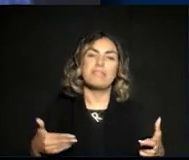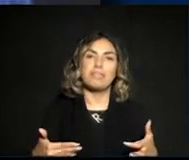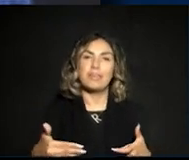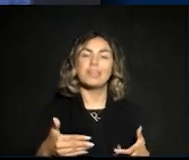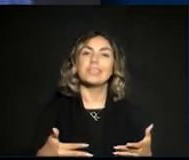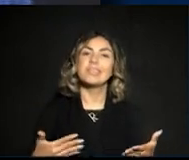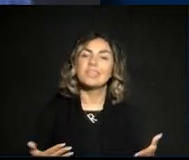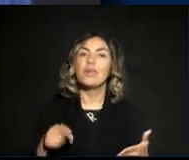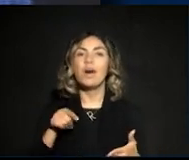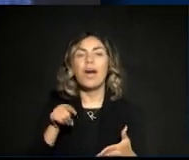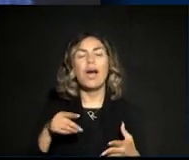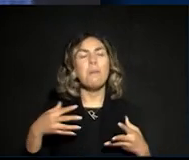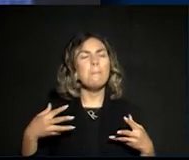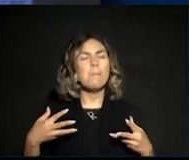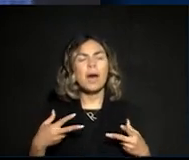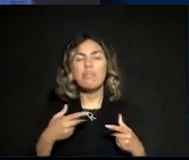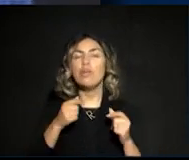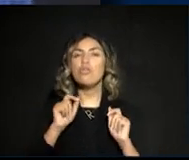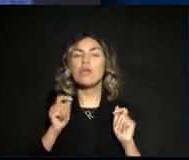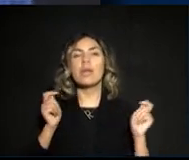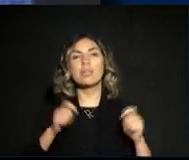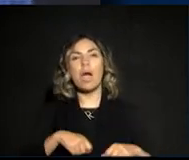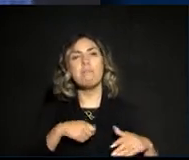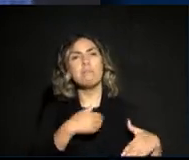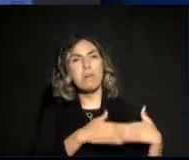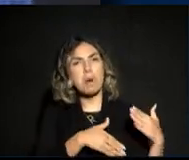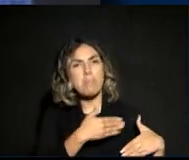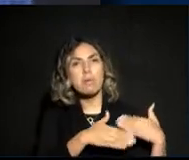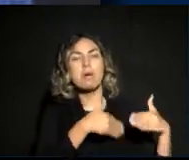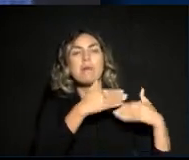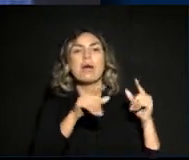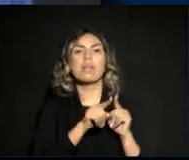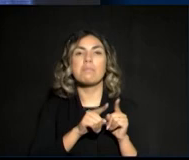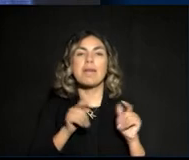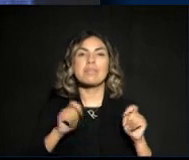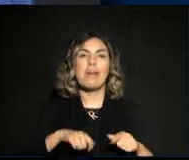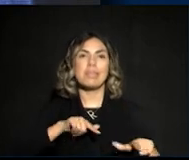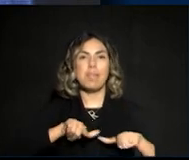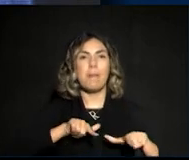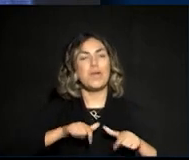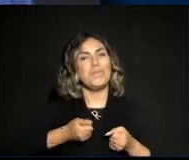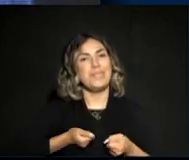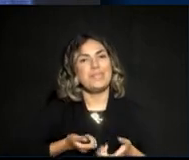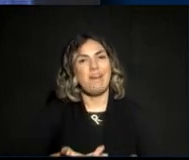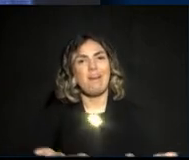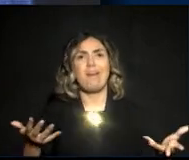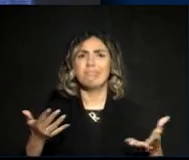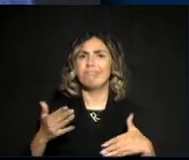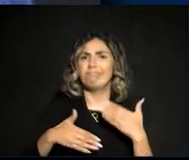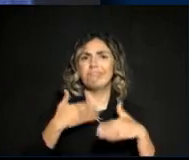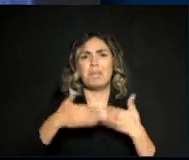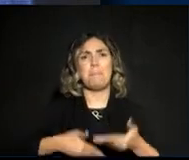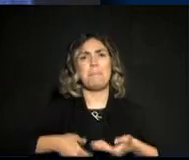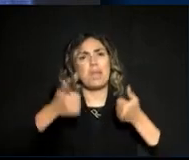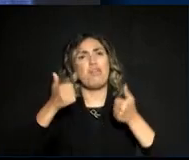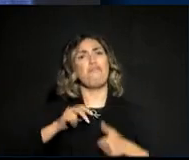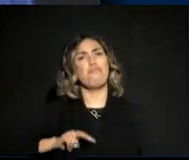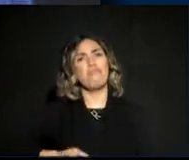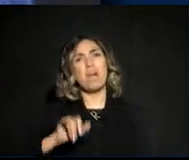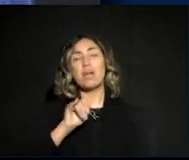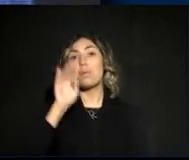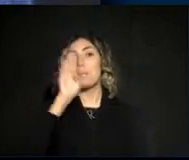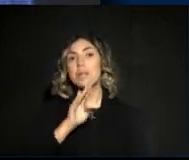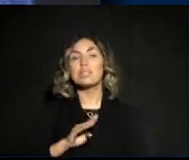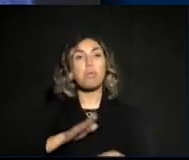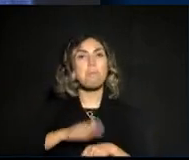seja estrutura vai ser uma mola propulsora para o crescimento uma mola professora para geração de emprego e vai melhorar muito Brasil mas se